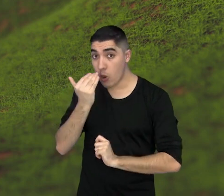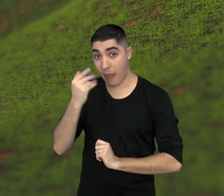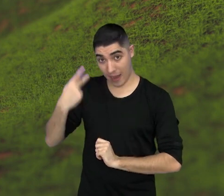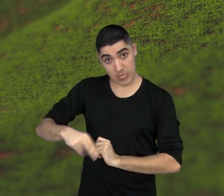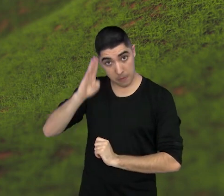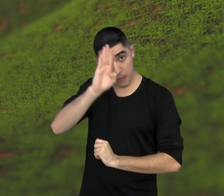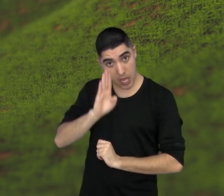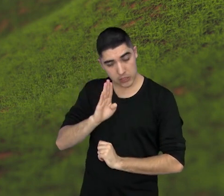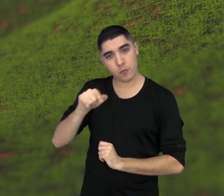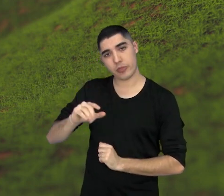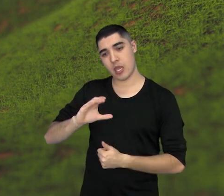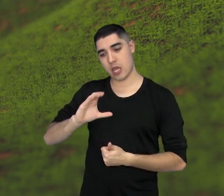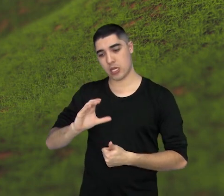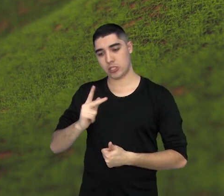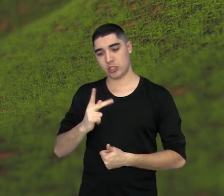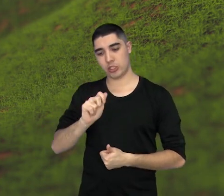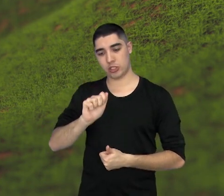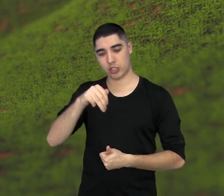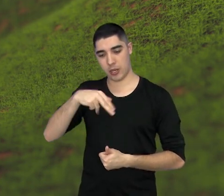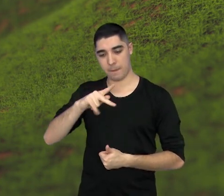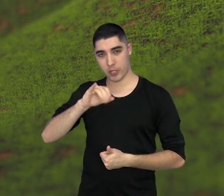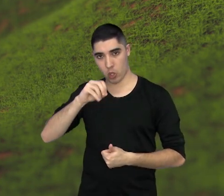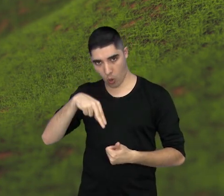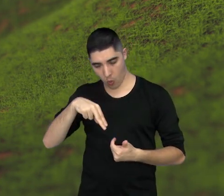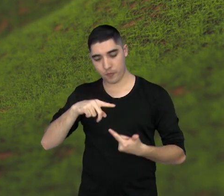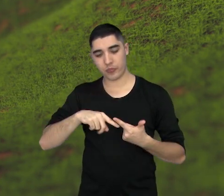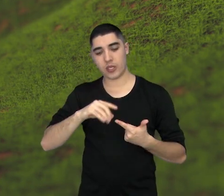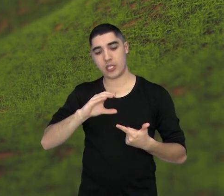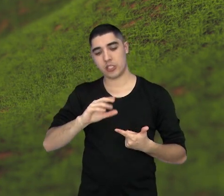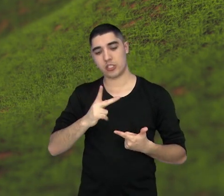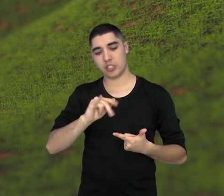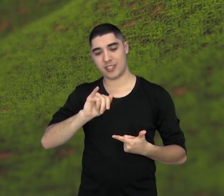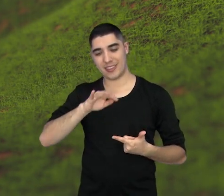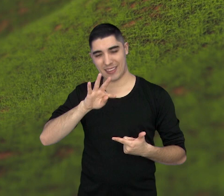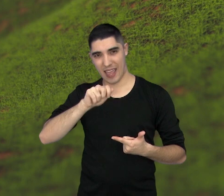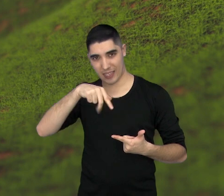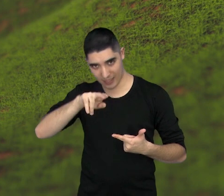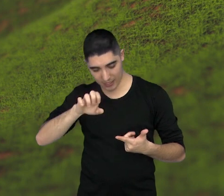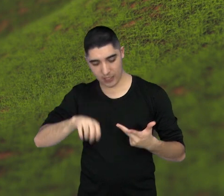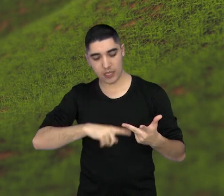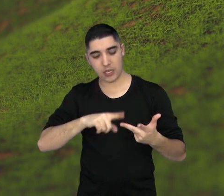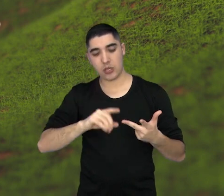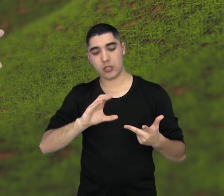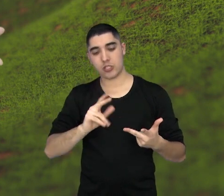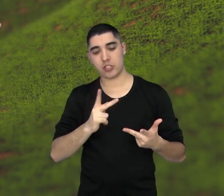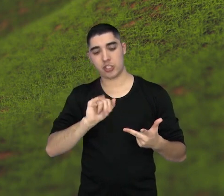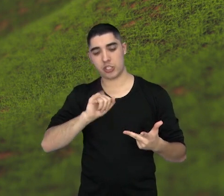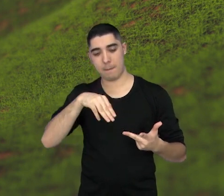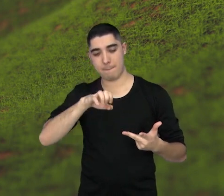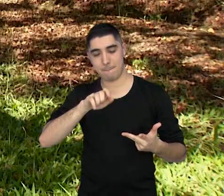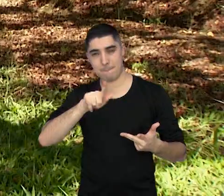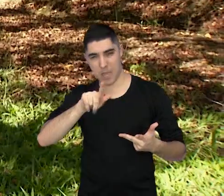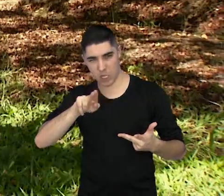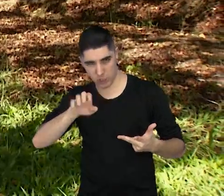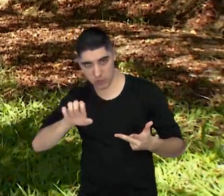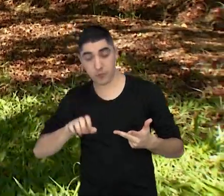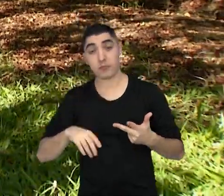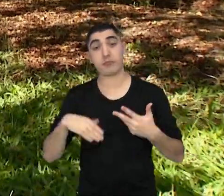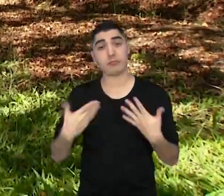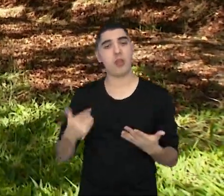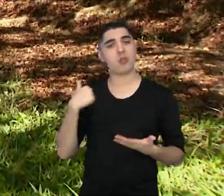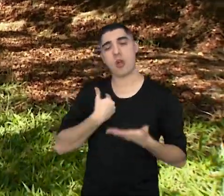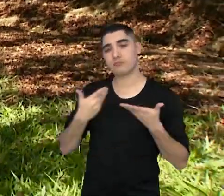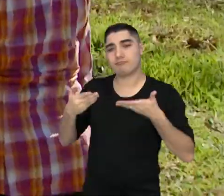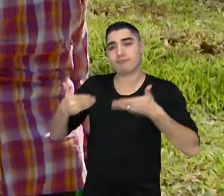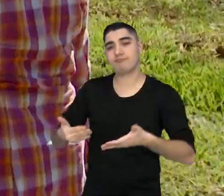cultivados no Brasil são o champignon de Paris, shiitake e o shimeji? E o São José do Campo de hoje foi até o bairro